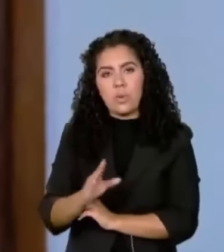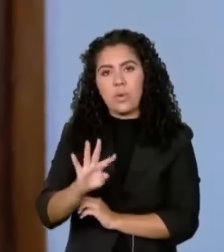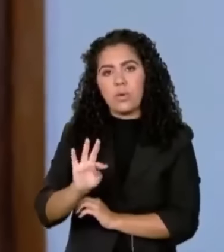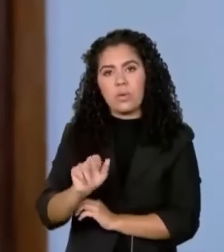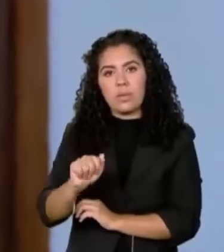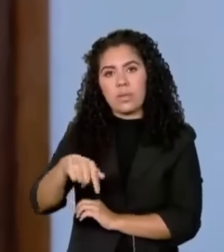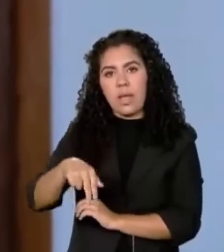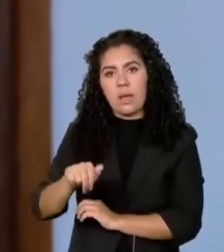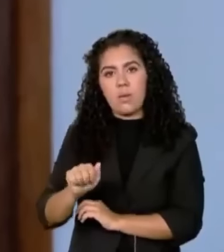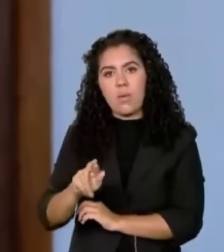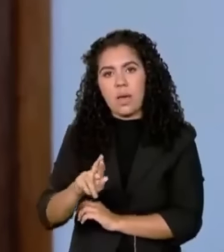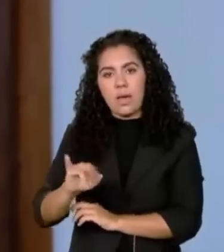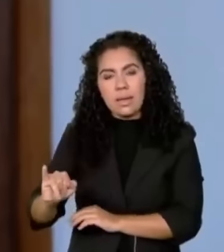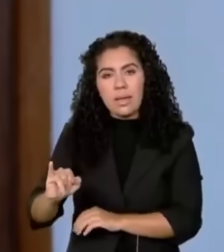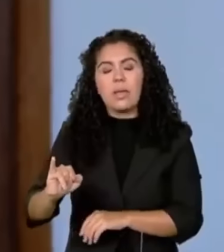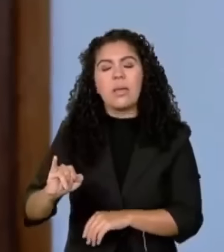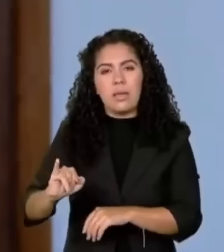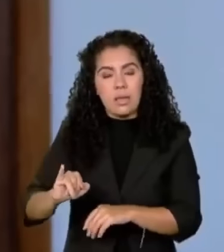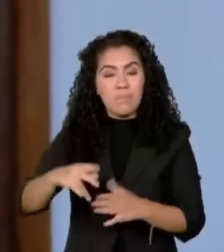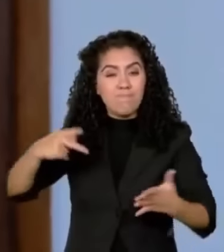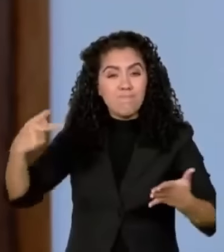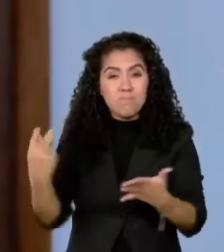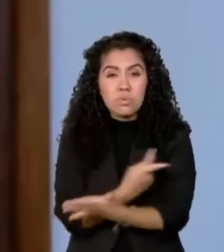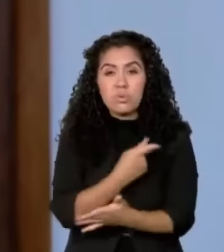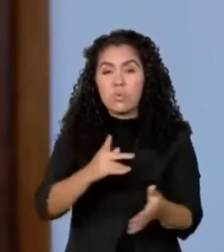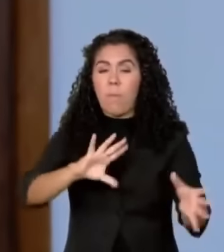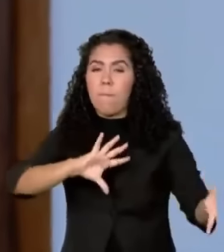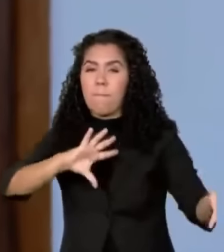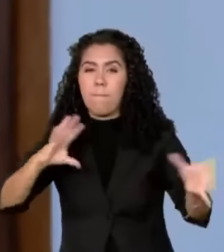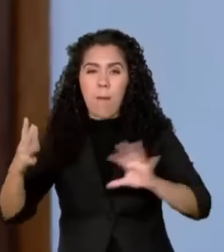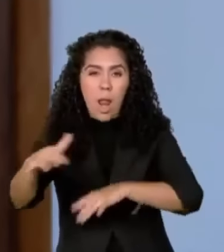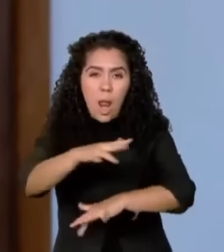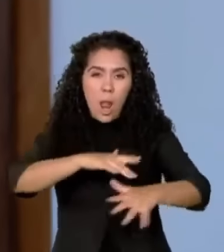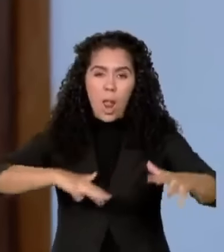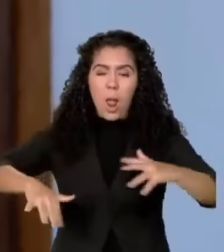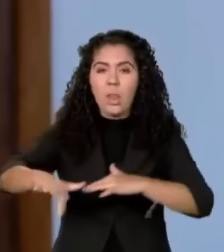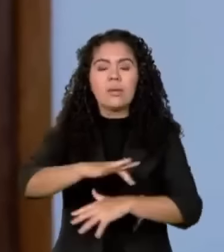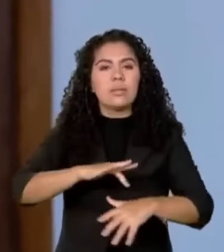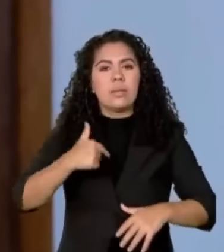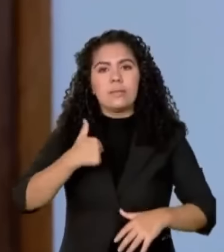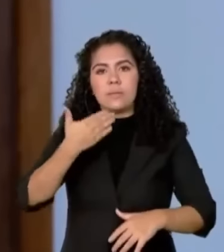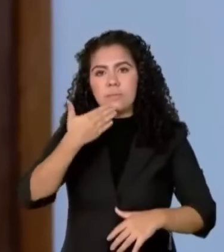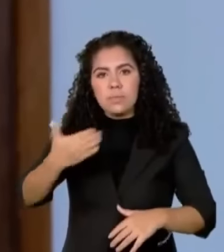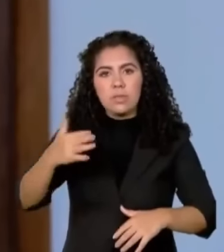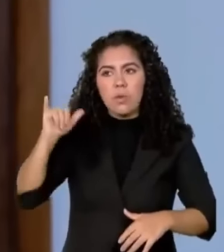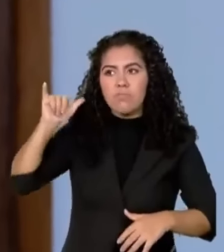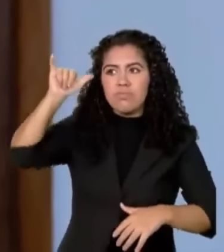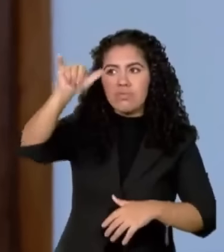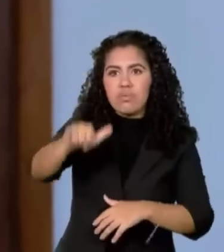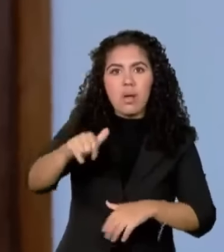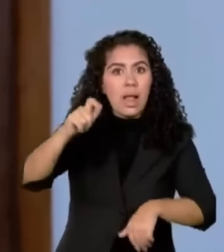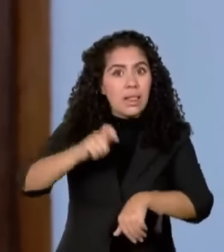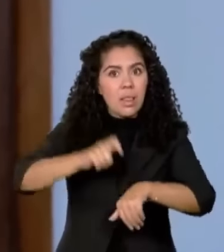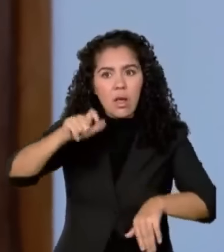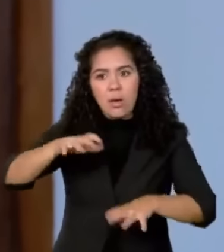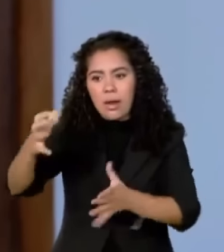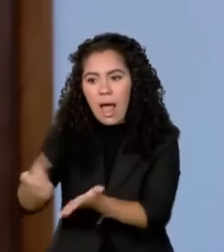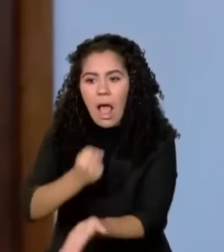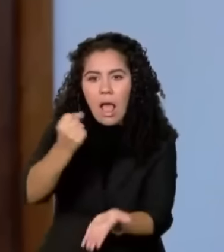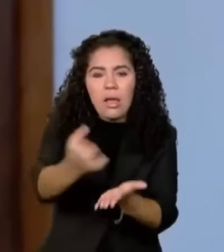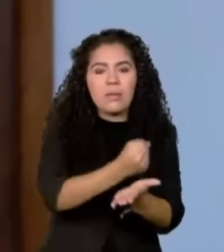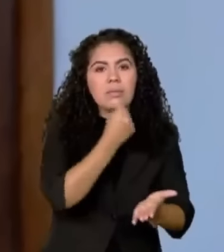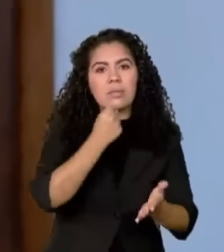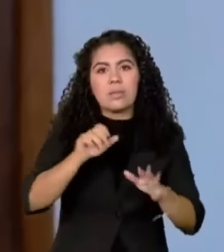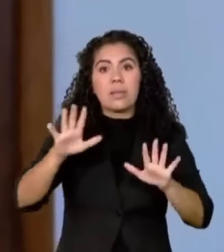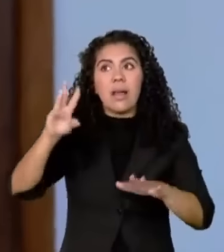dado trégua suficiente para a gente colocar um grupo de aeronaves para fazer resgates. E nesse momento a gente não tem tido essa condição. Desde